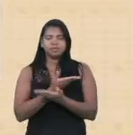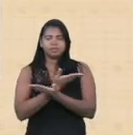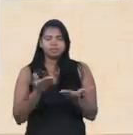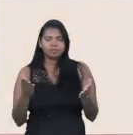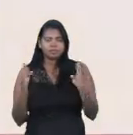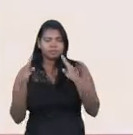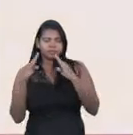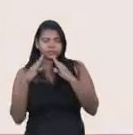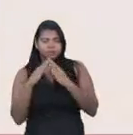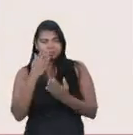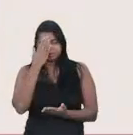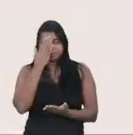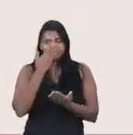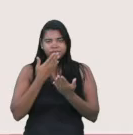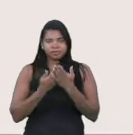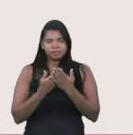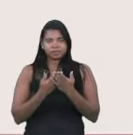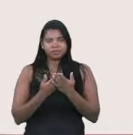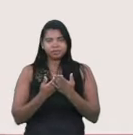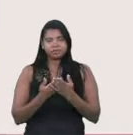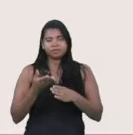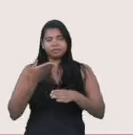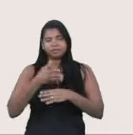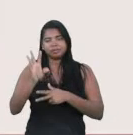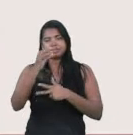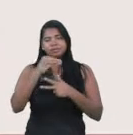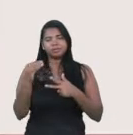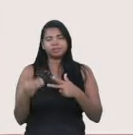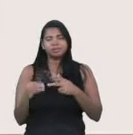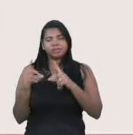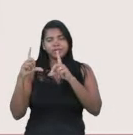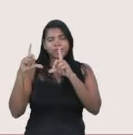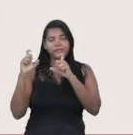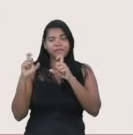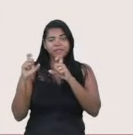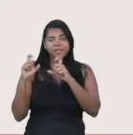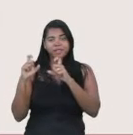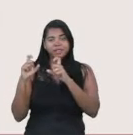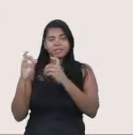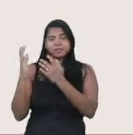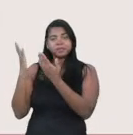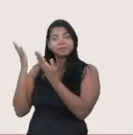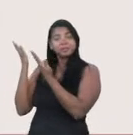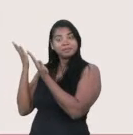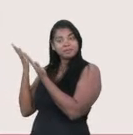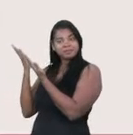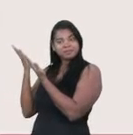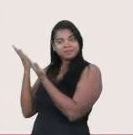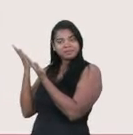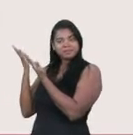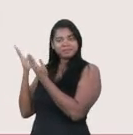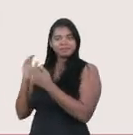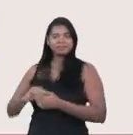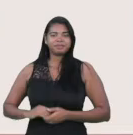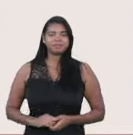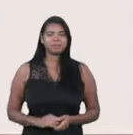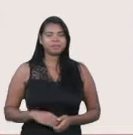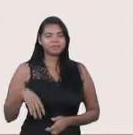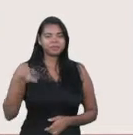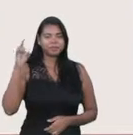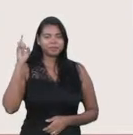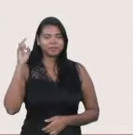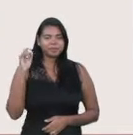casa acredita na sua aprovação, você vai dar um print nessa imagem e você vai postar no seu Instagram,